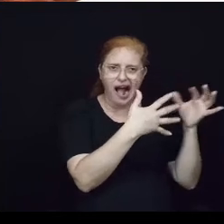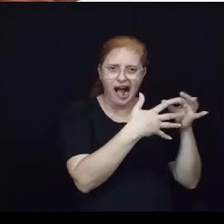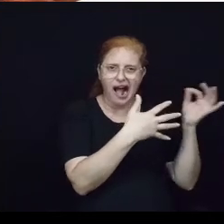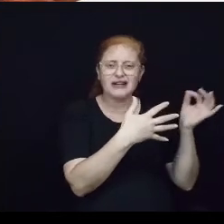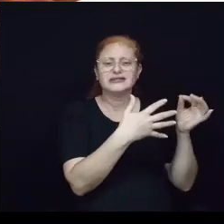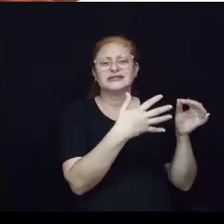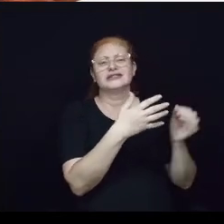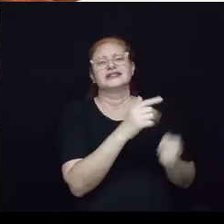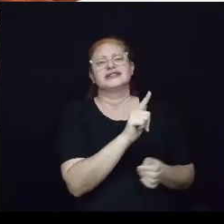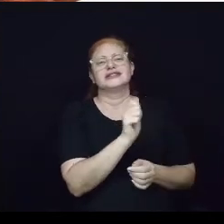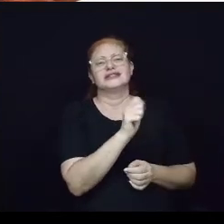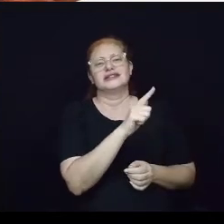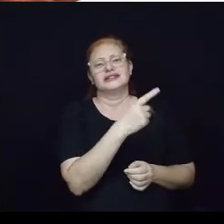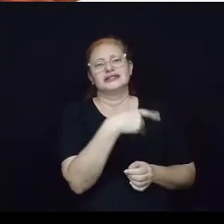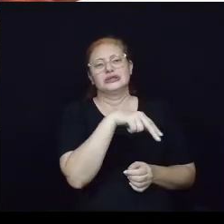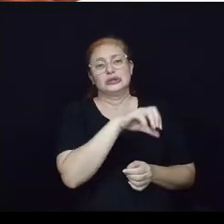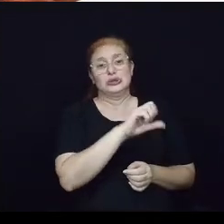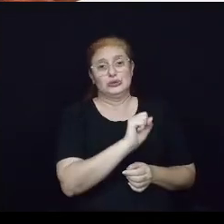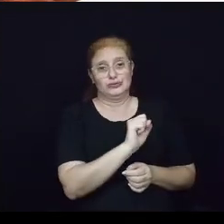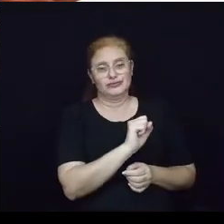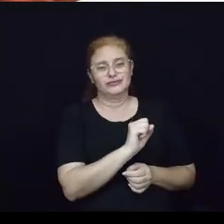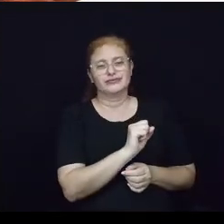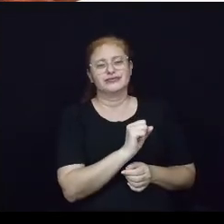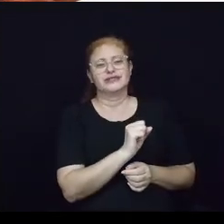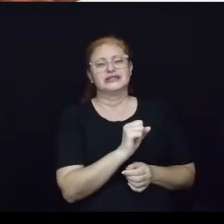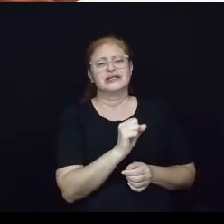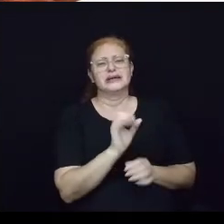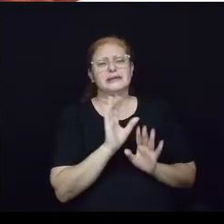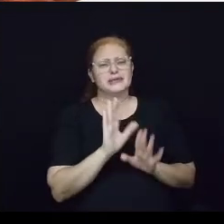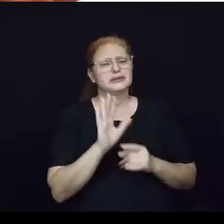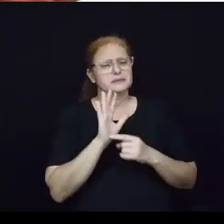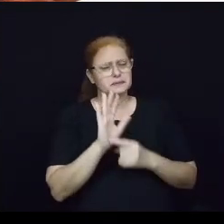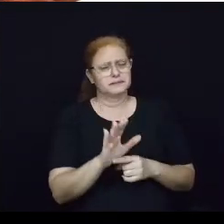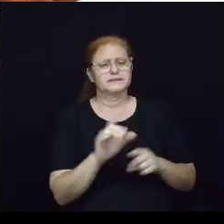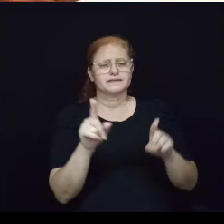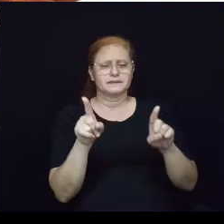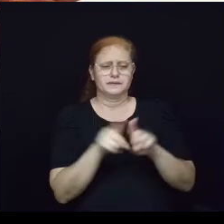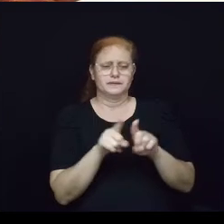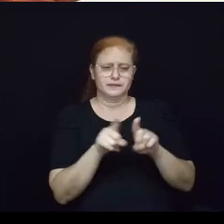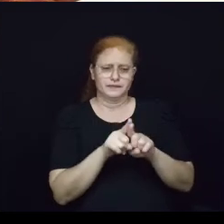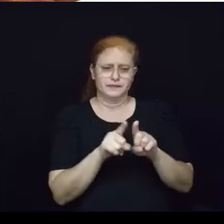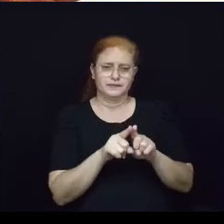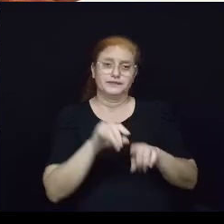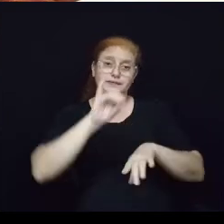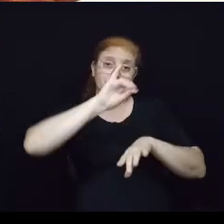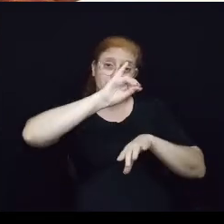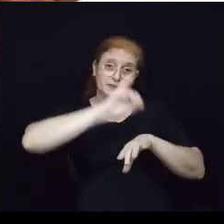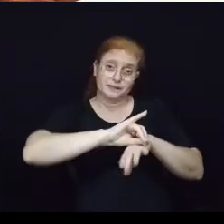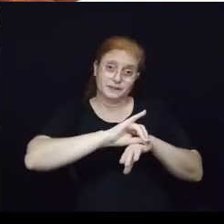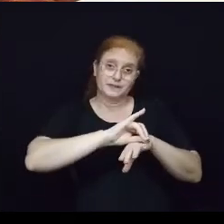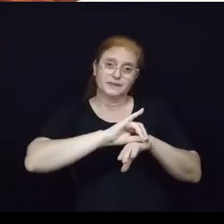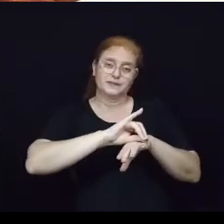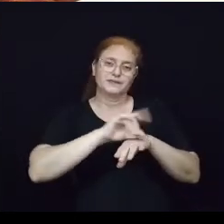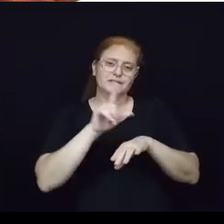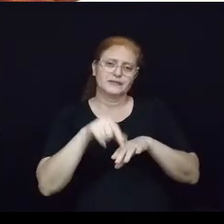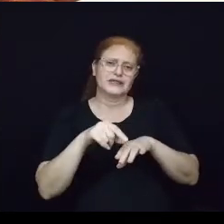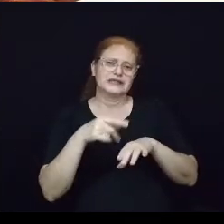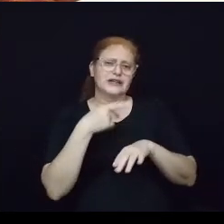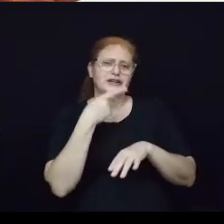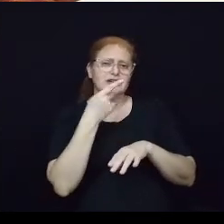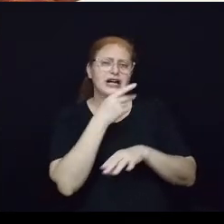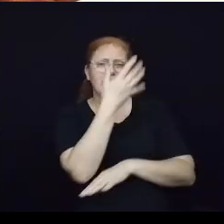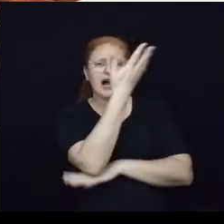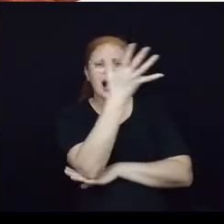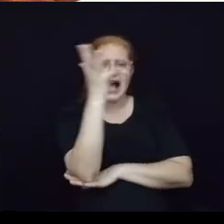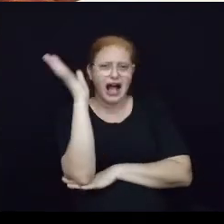certo padrão de crescimento, enfim, mas que revela muito de como aquele objeto opera. E quando a gente fala por